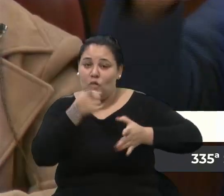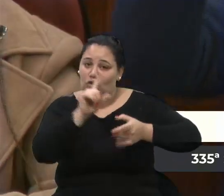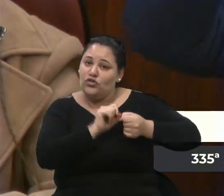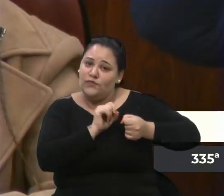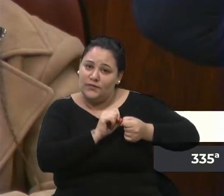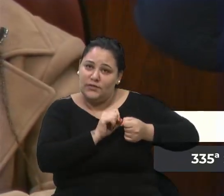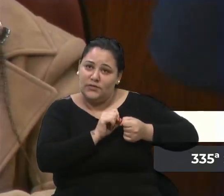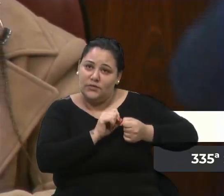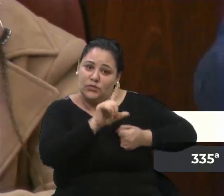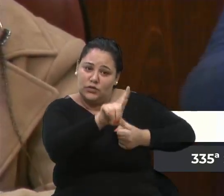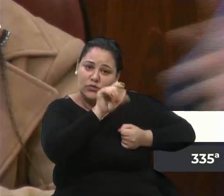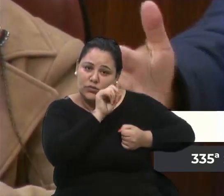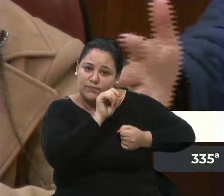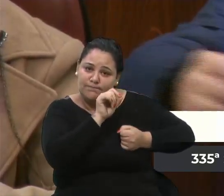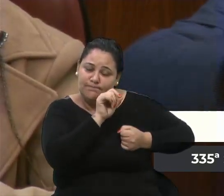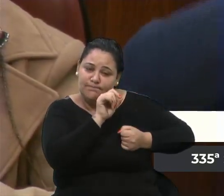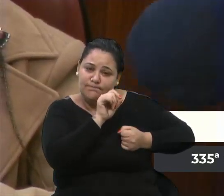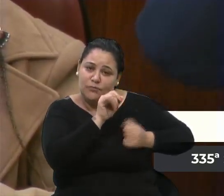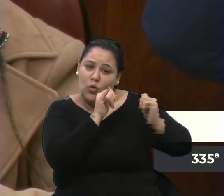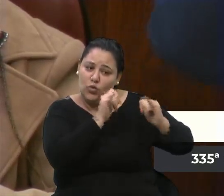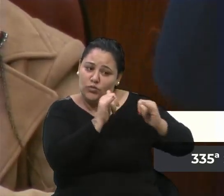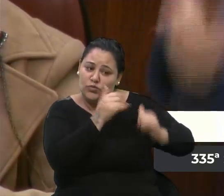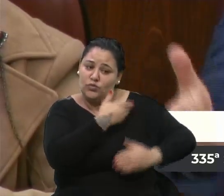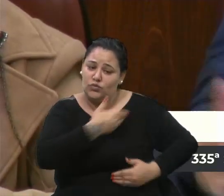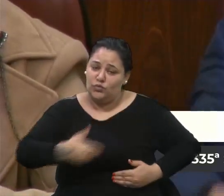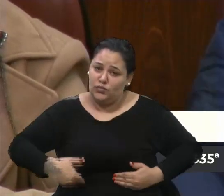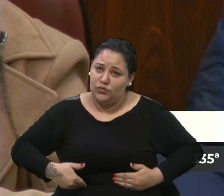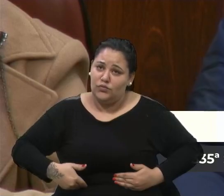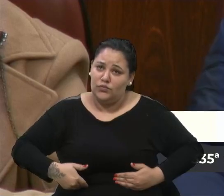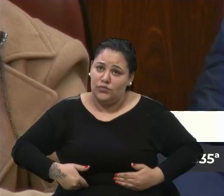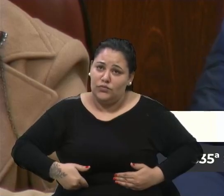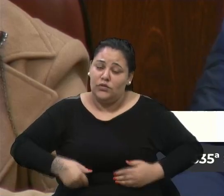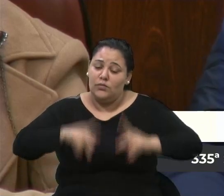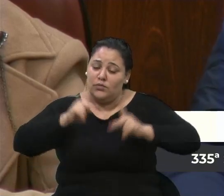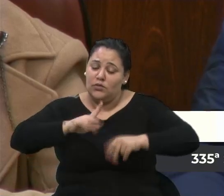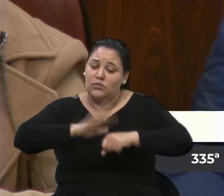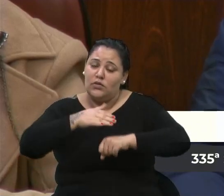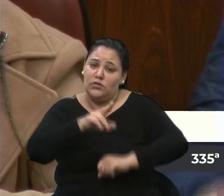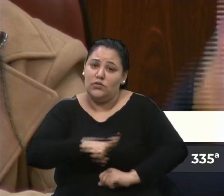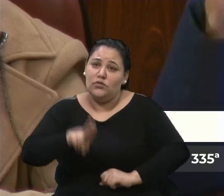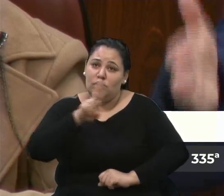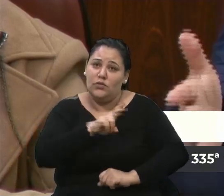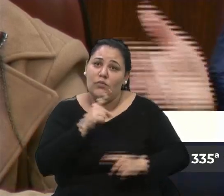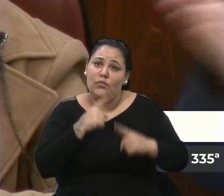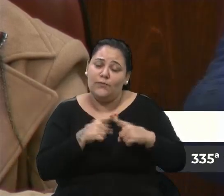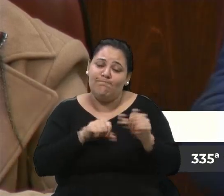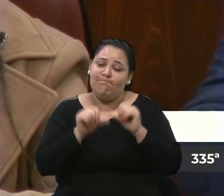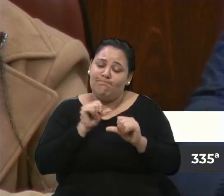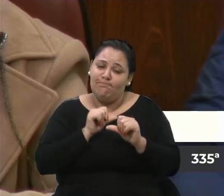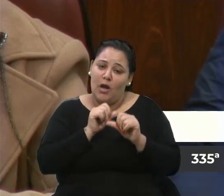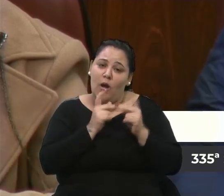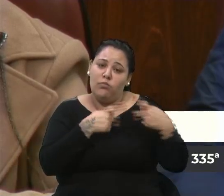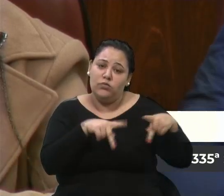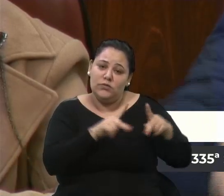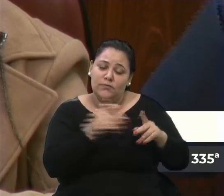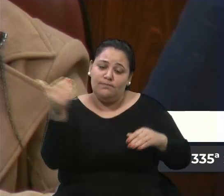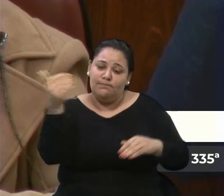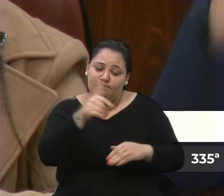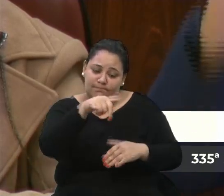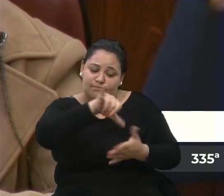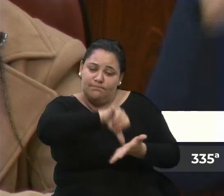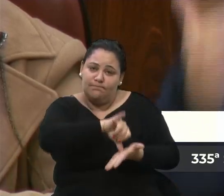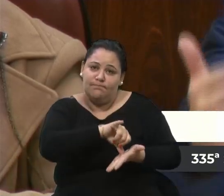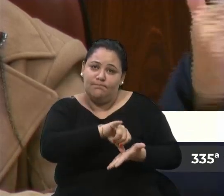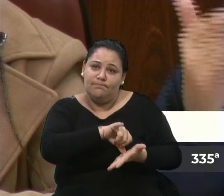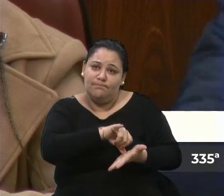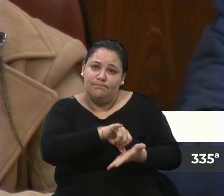mais, que escoe mais rápido, para que mais pessoas utilizem, porque, do contrário, a população que tem que vir para o centro e vice-versa